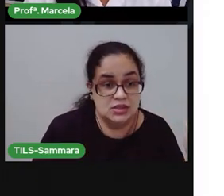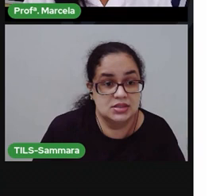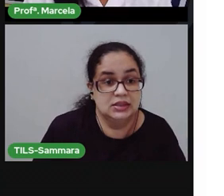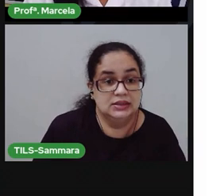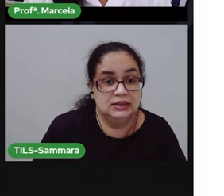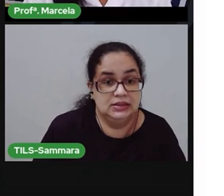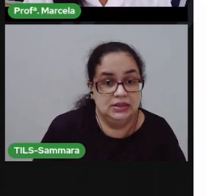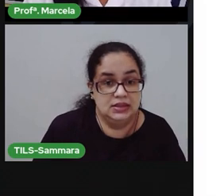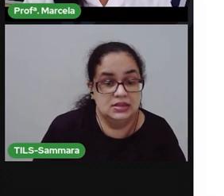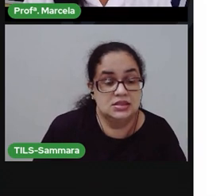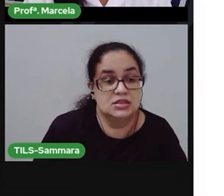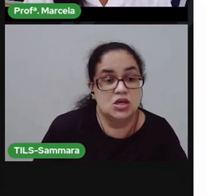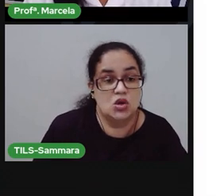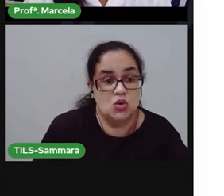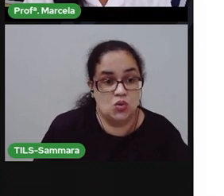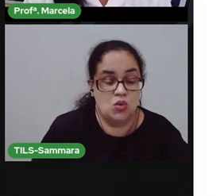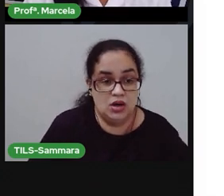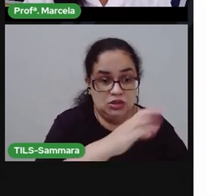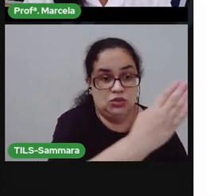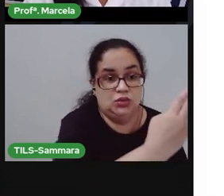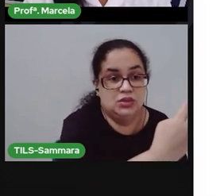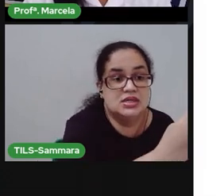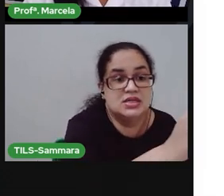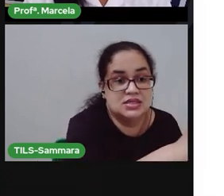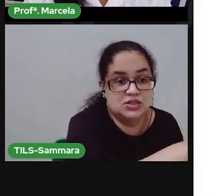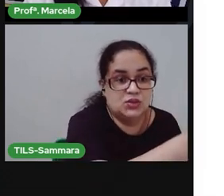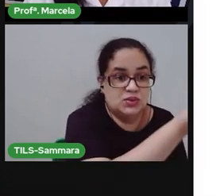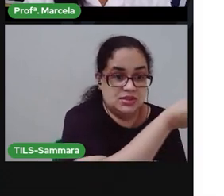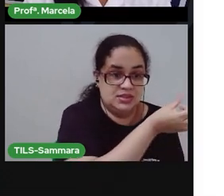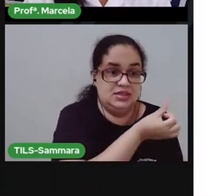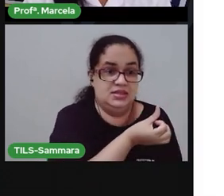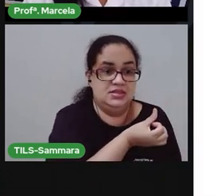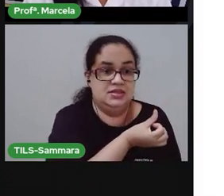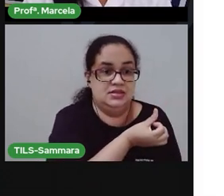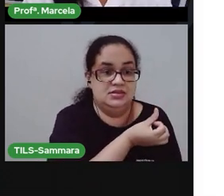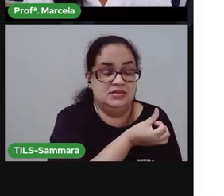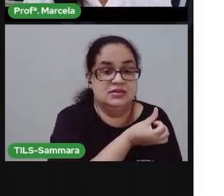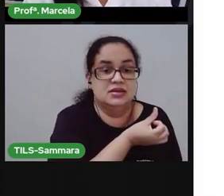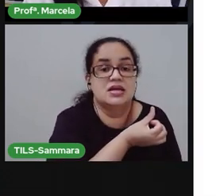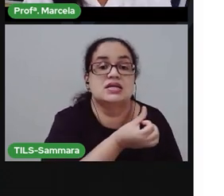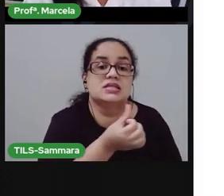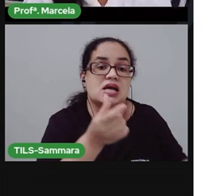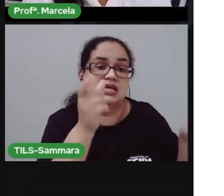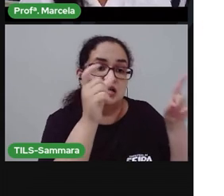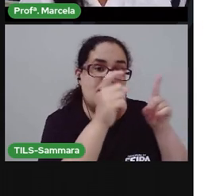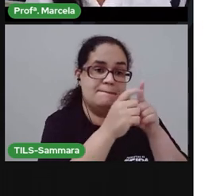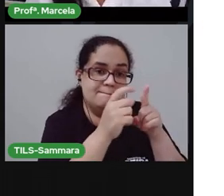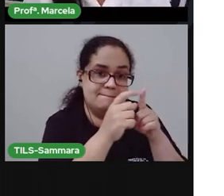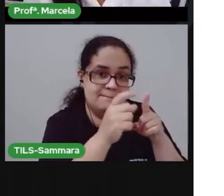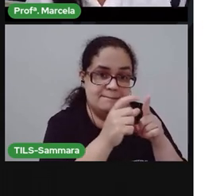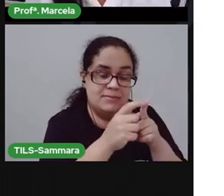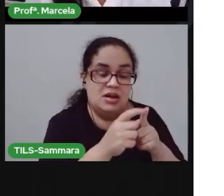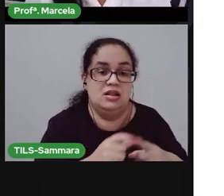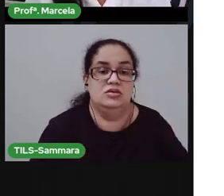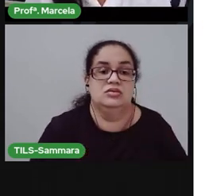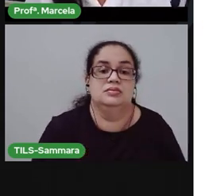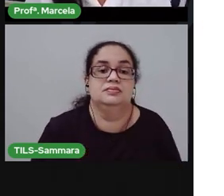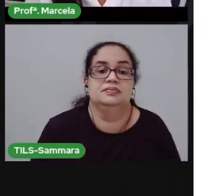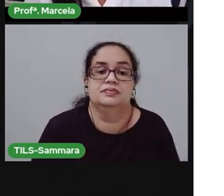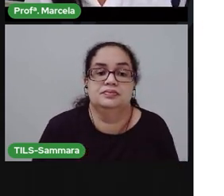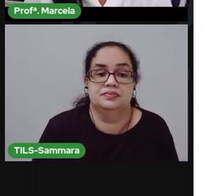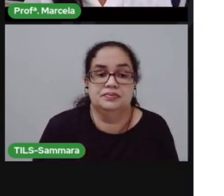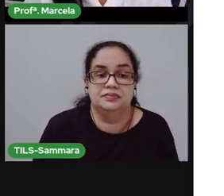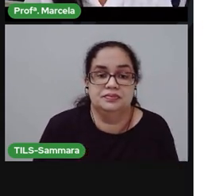Duas, três, quatro, cinco, seis. Seis palavras.